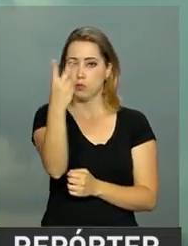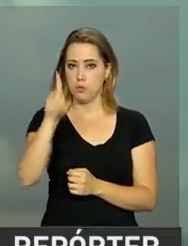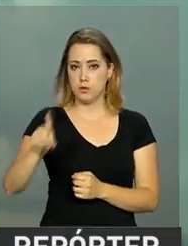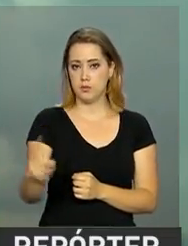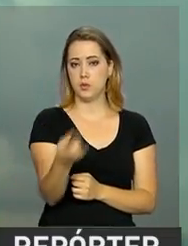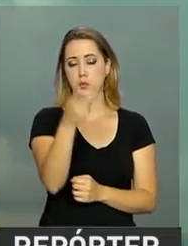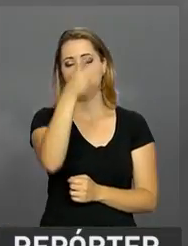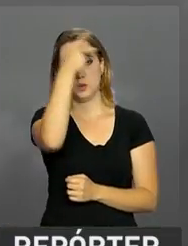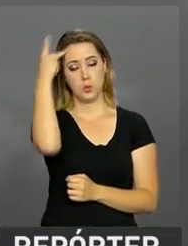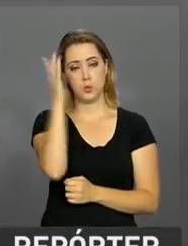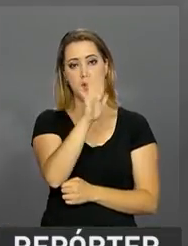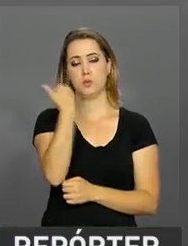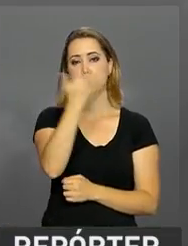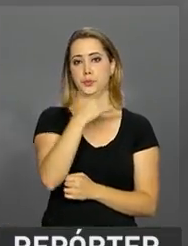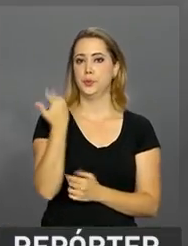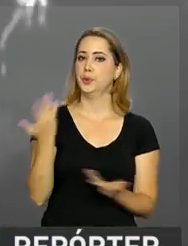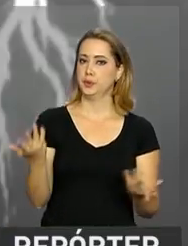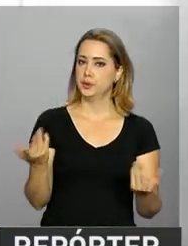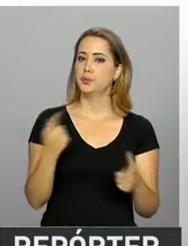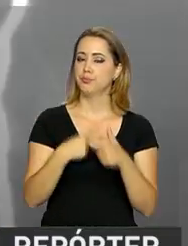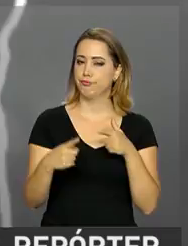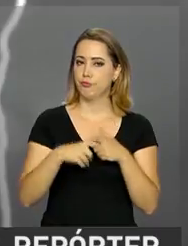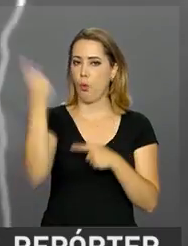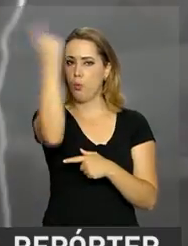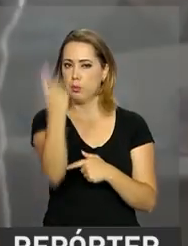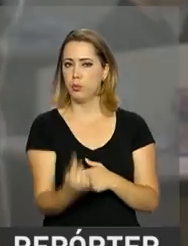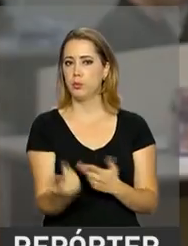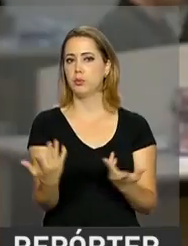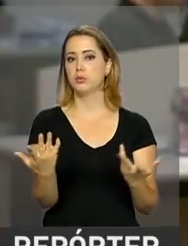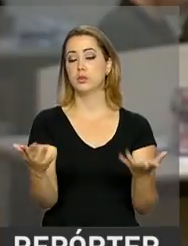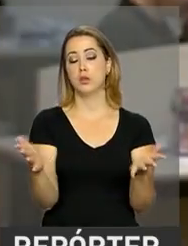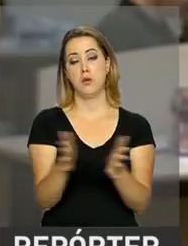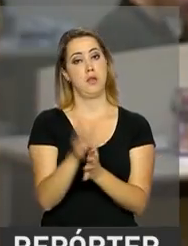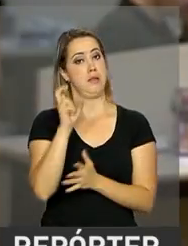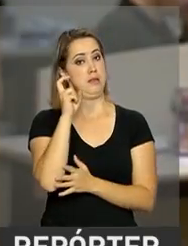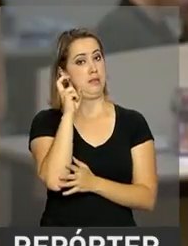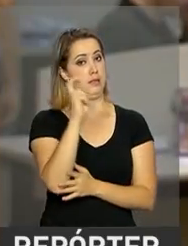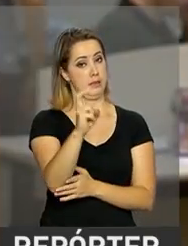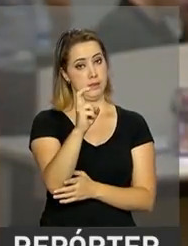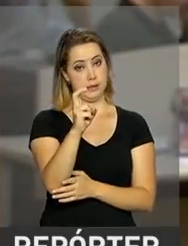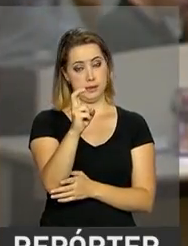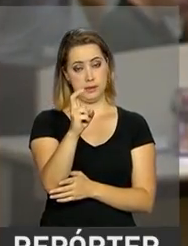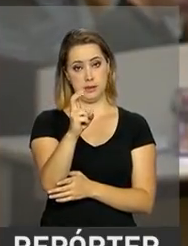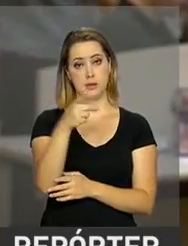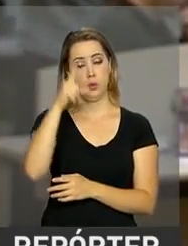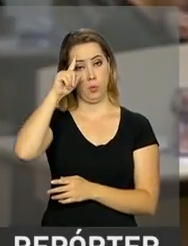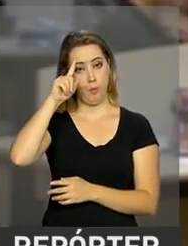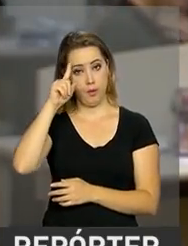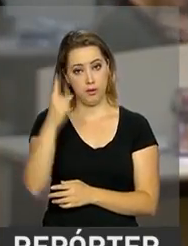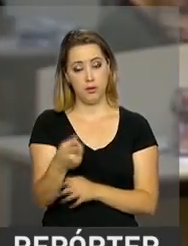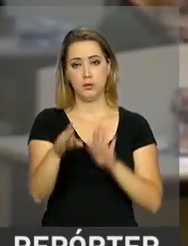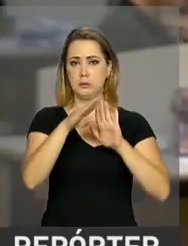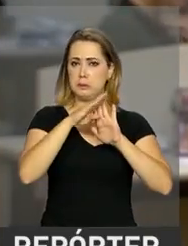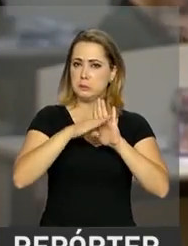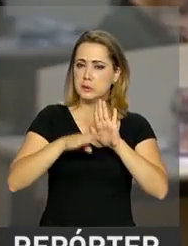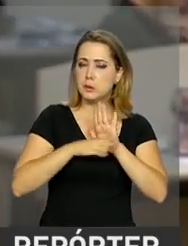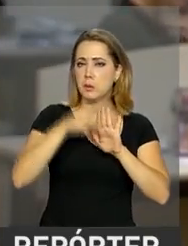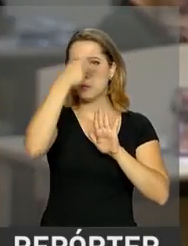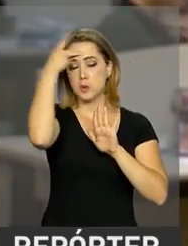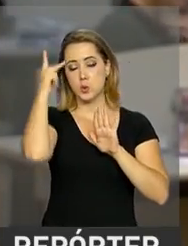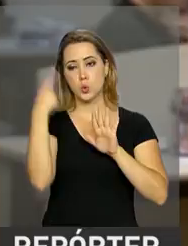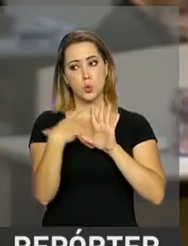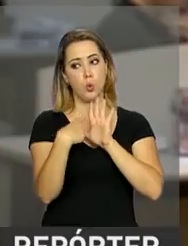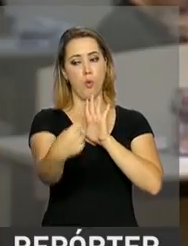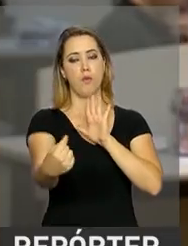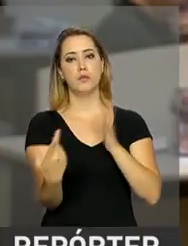para tentar evitar esses acidentes em dezembro o IMP publicou cinco mandamentos para a pessoa não ser eletricutado em em